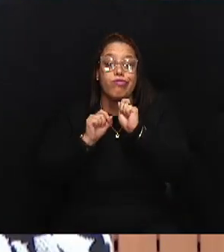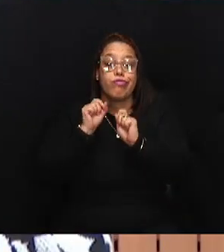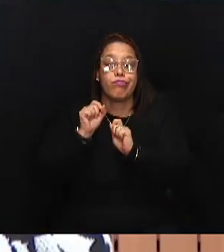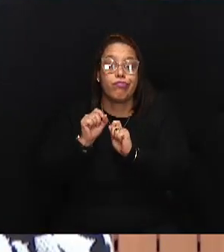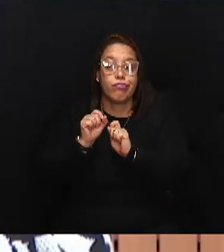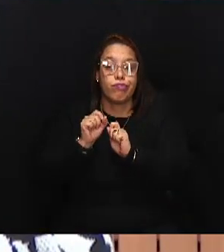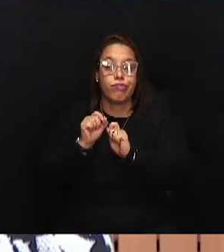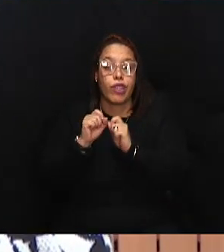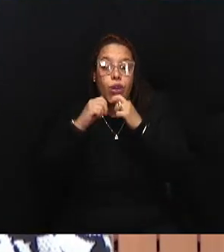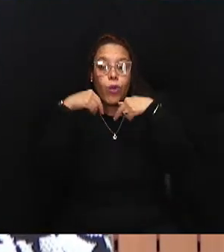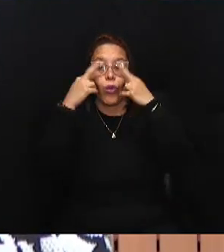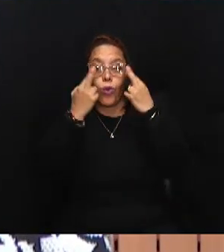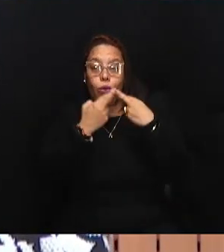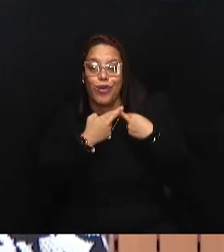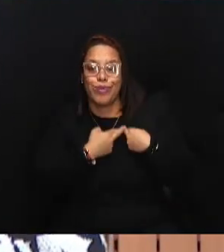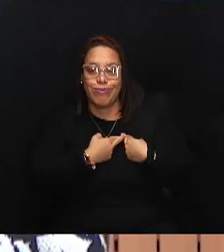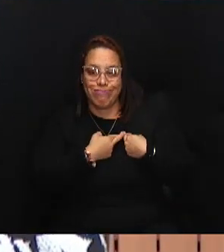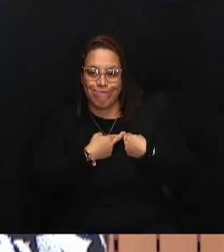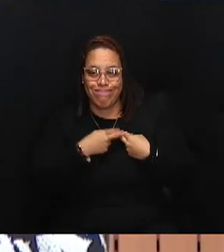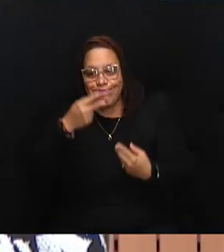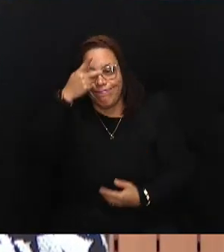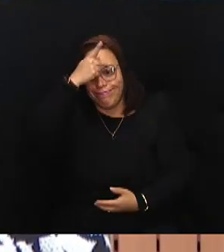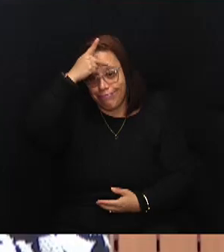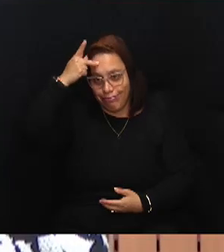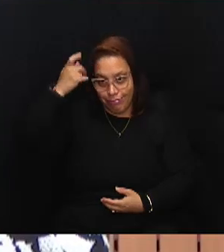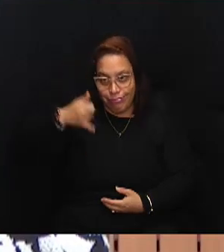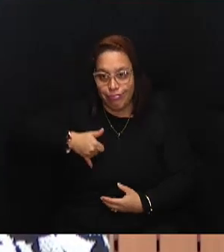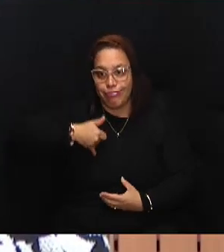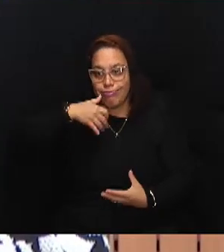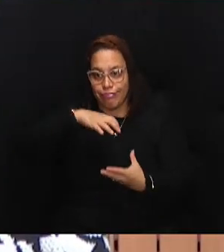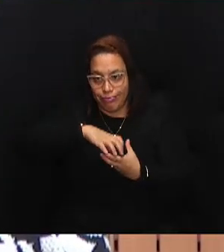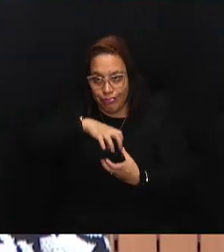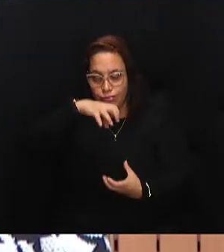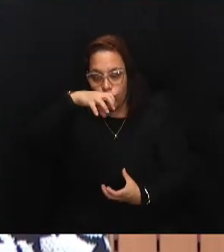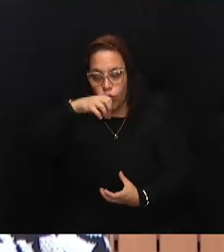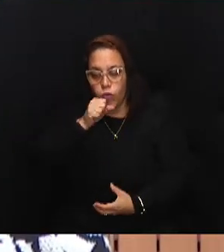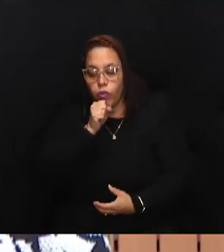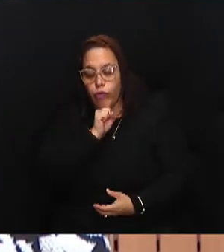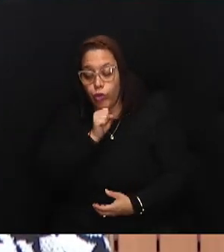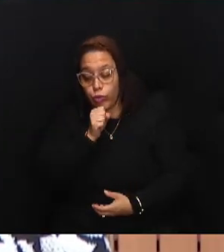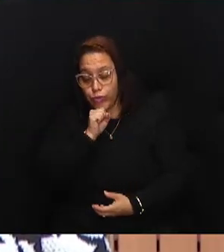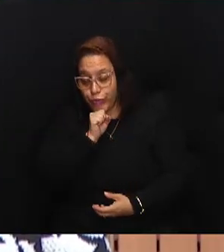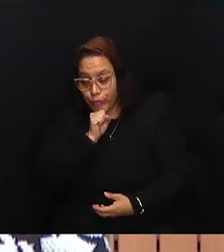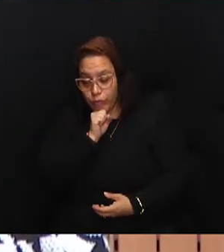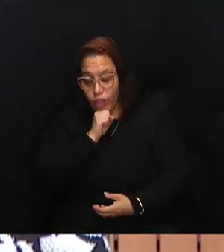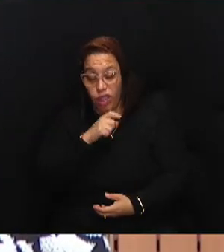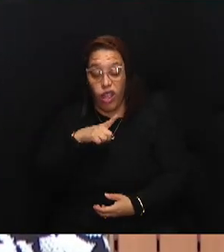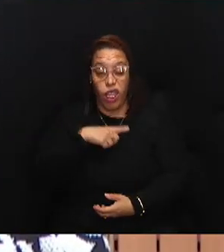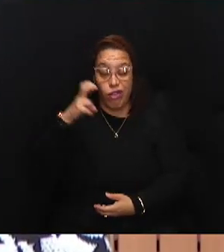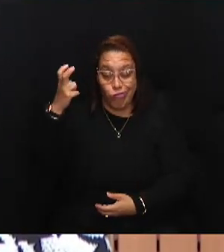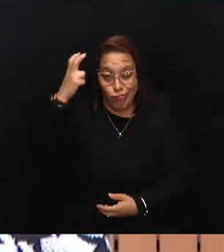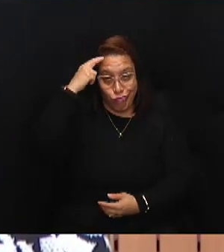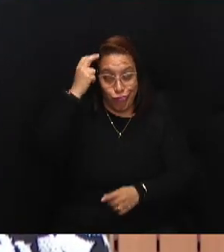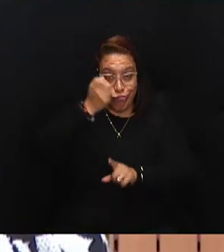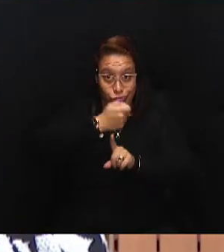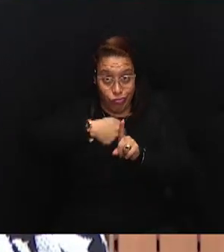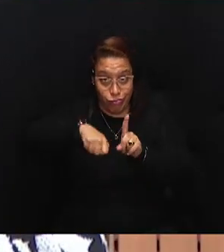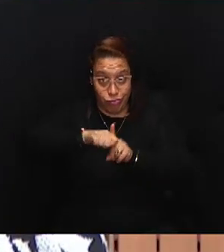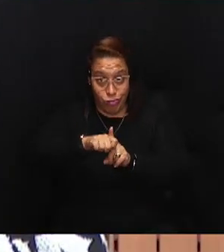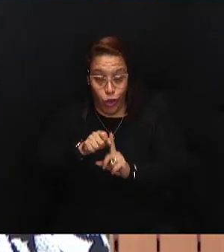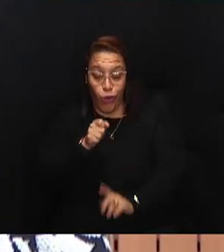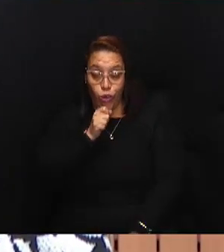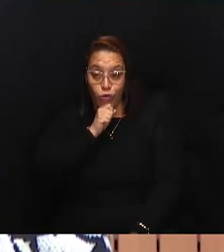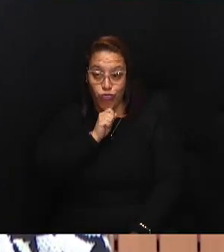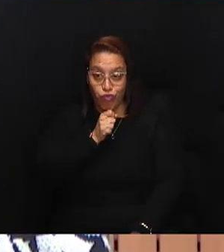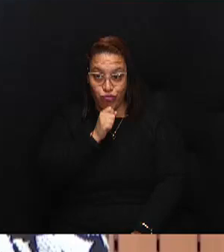do respeito, o respeito à pessoa idosa, né? Nós temos uma cultura social de que o